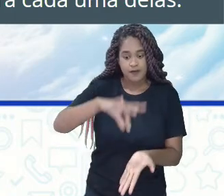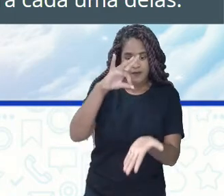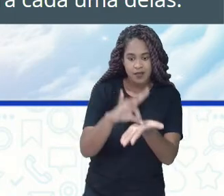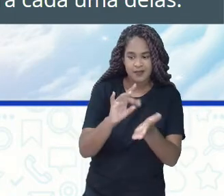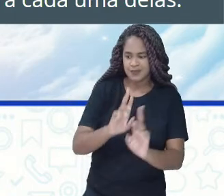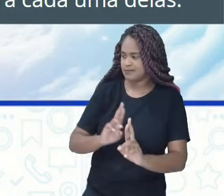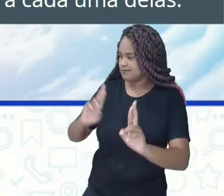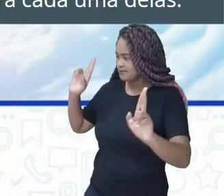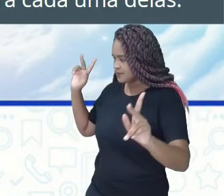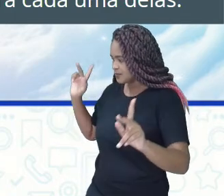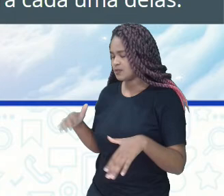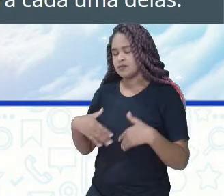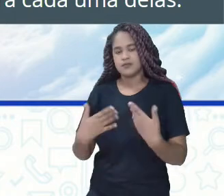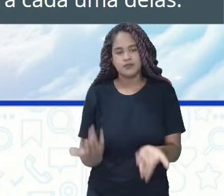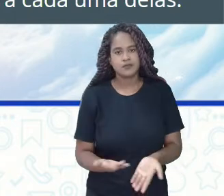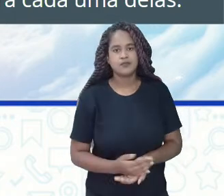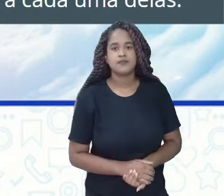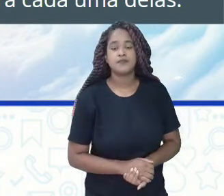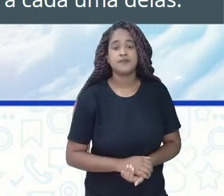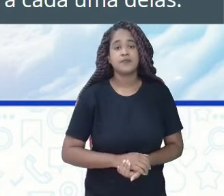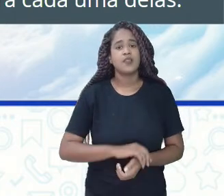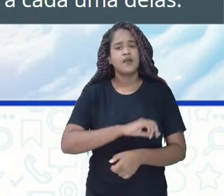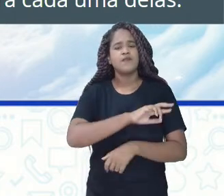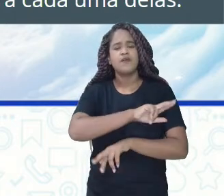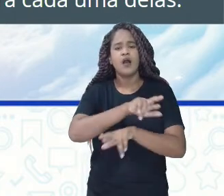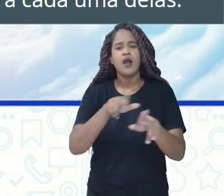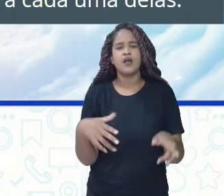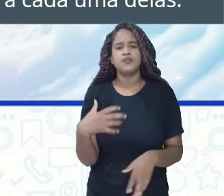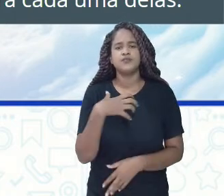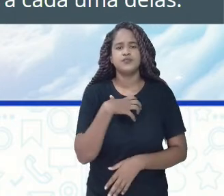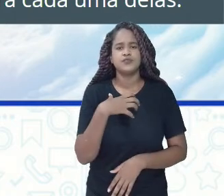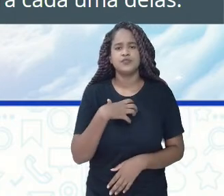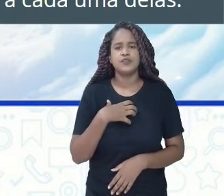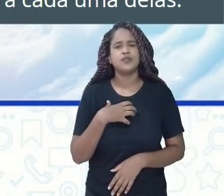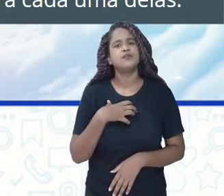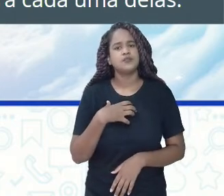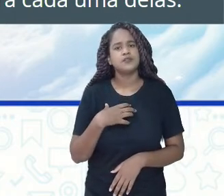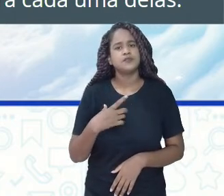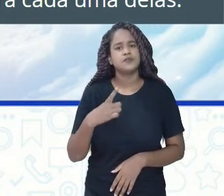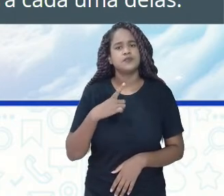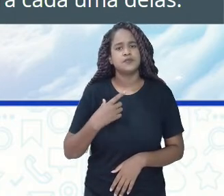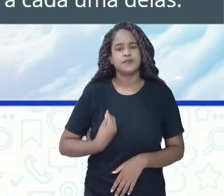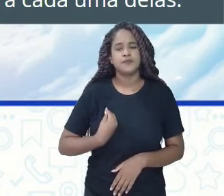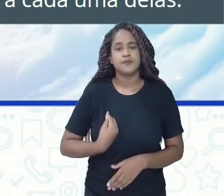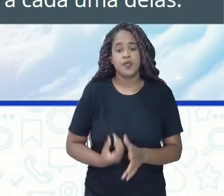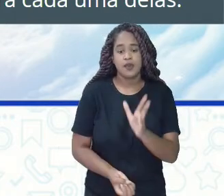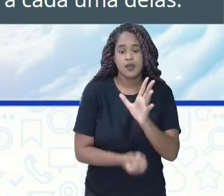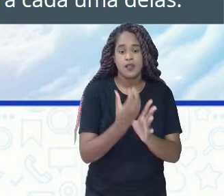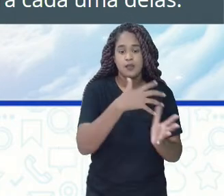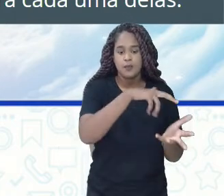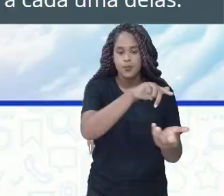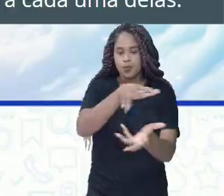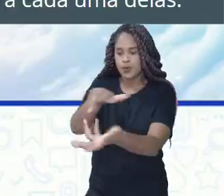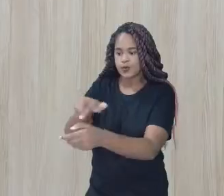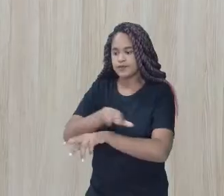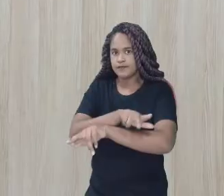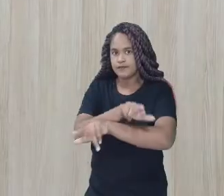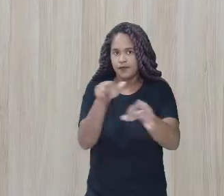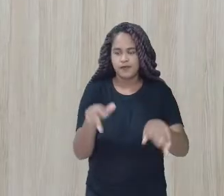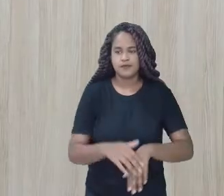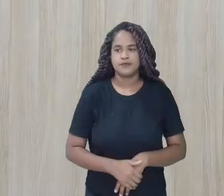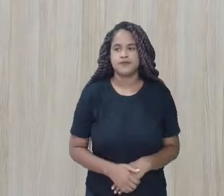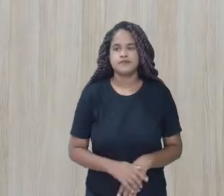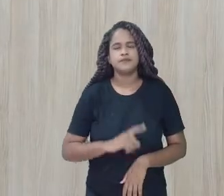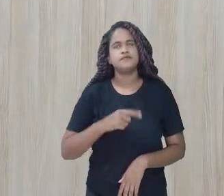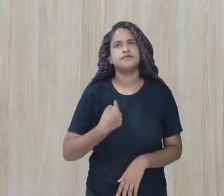de representá-las passaram a existir, criando mundos totalmente novos para cada uma delas, né? Depois que a gente